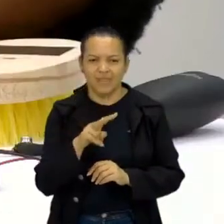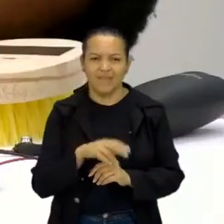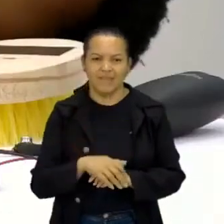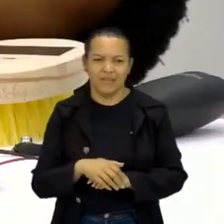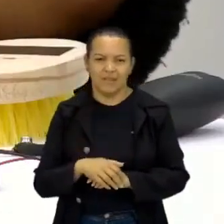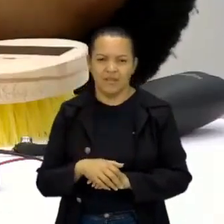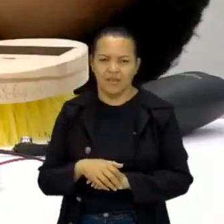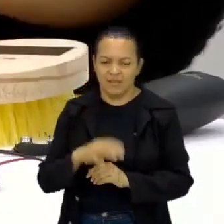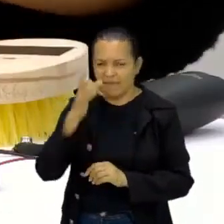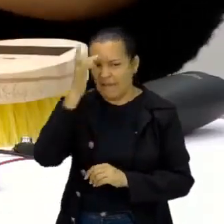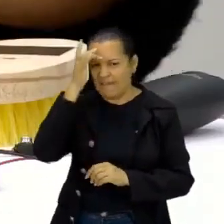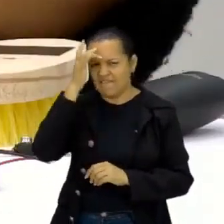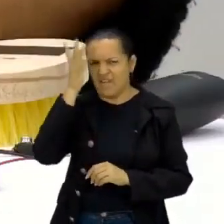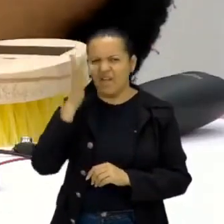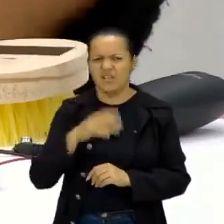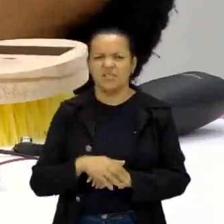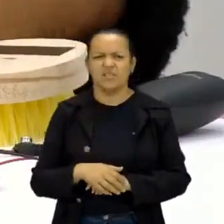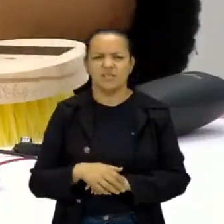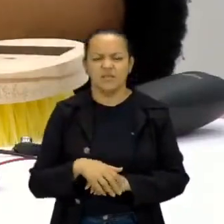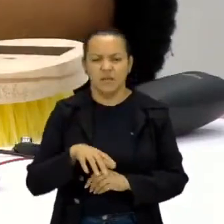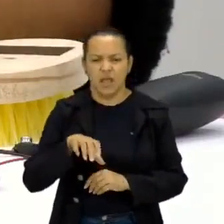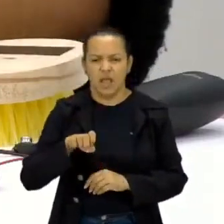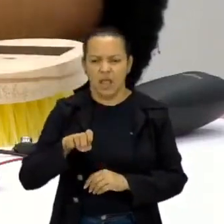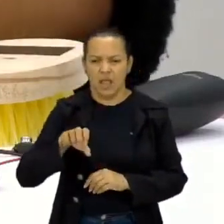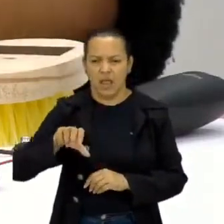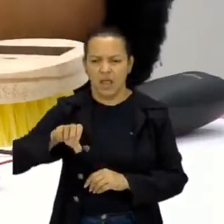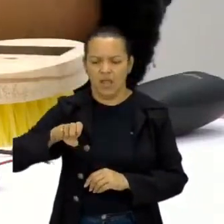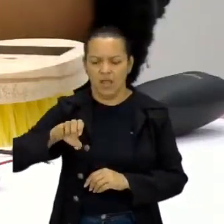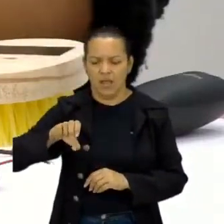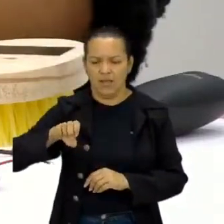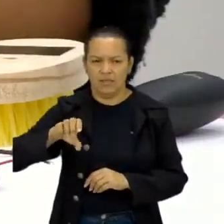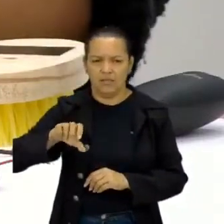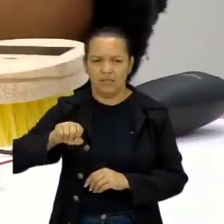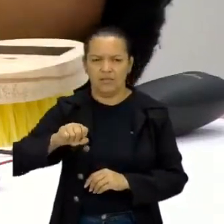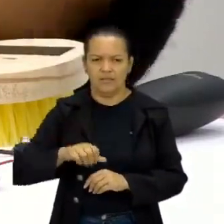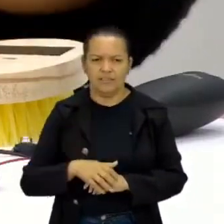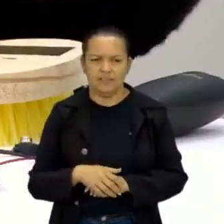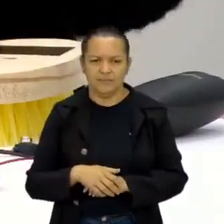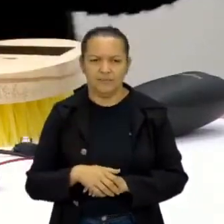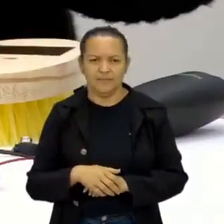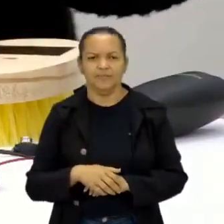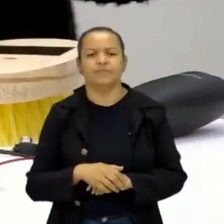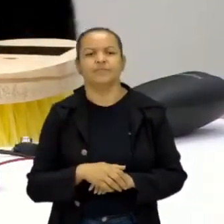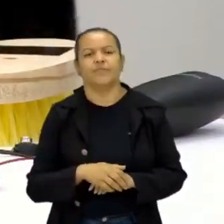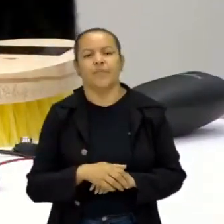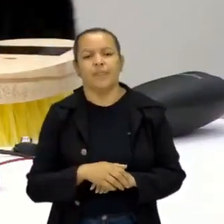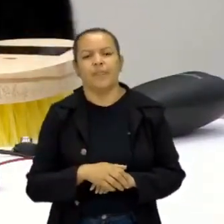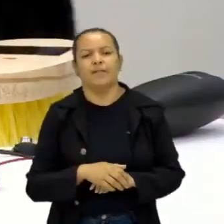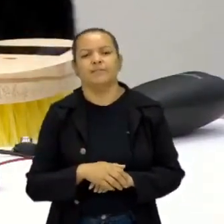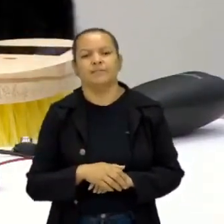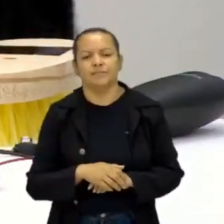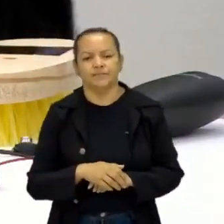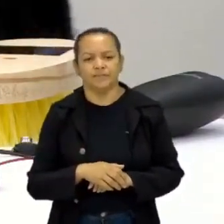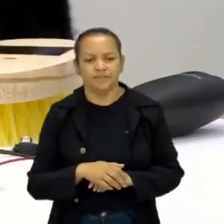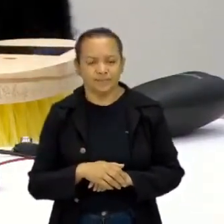corte fica mais fácil. Eu tirei o plástico, mas não cortei o fio. Então, enrola aqui esse